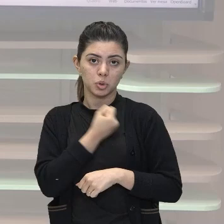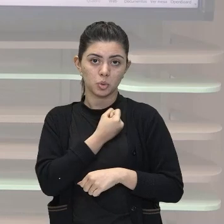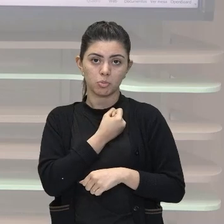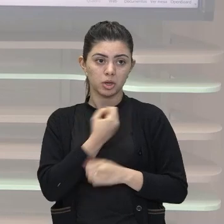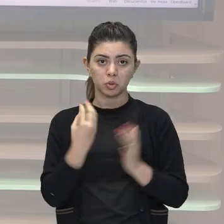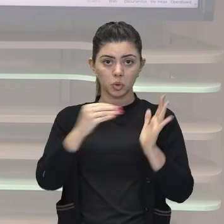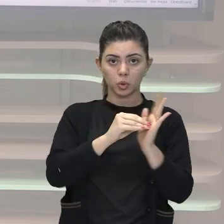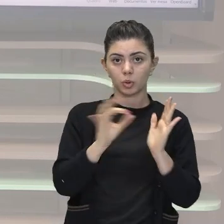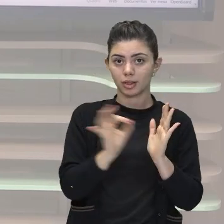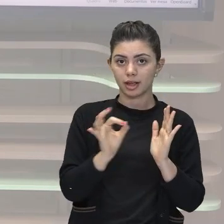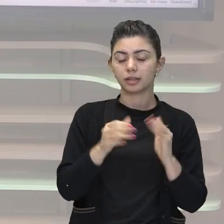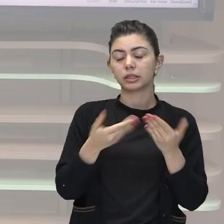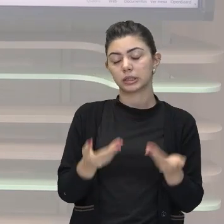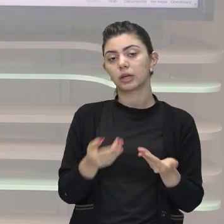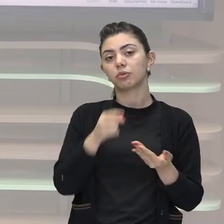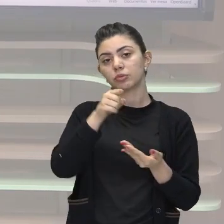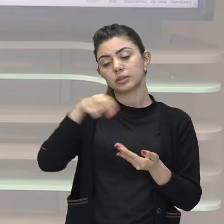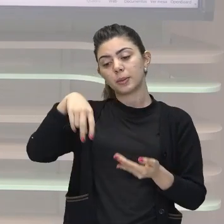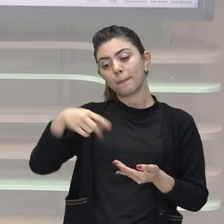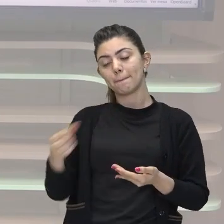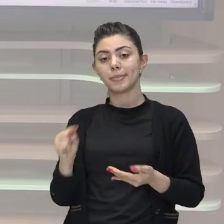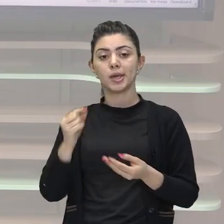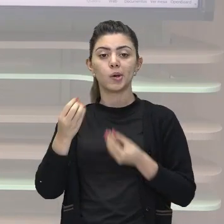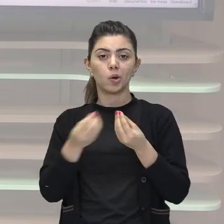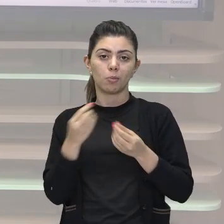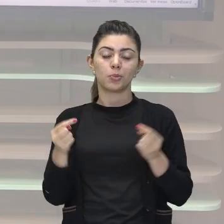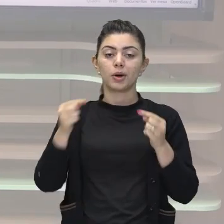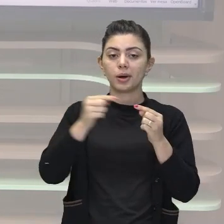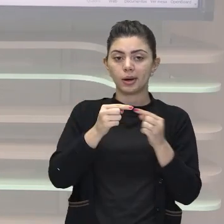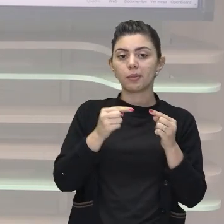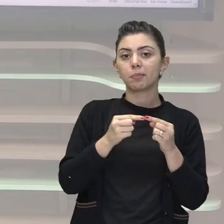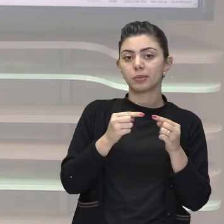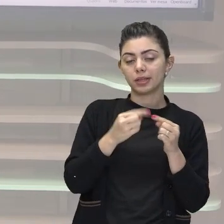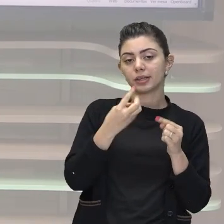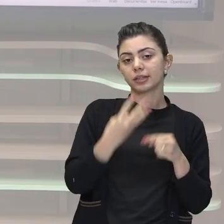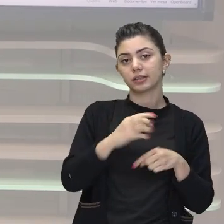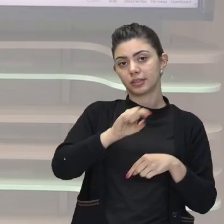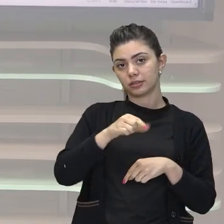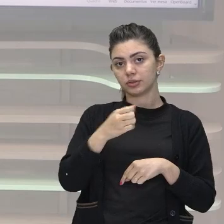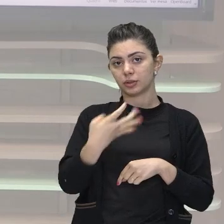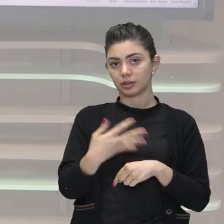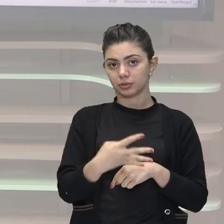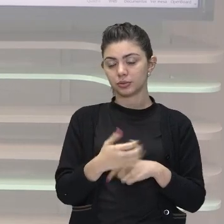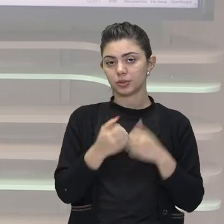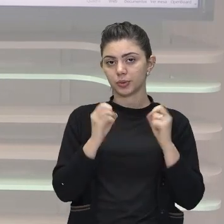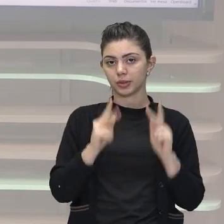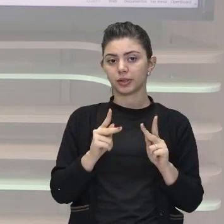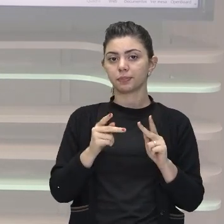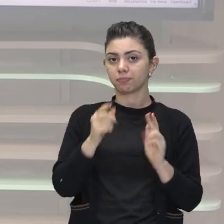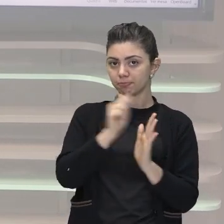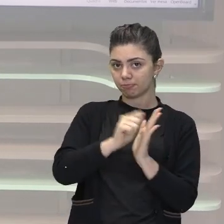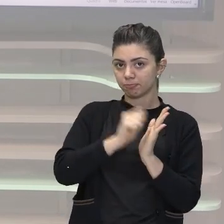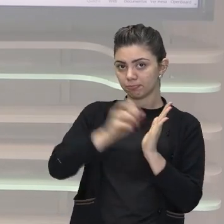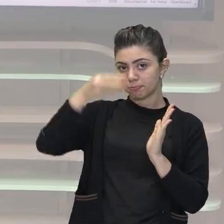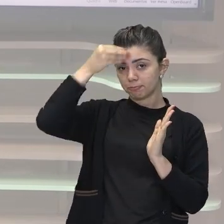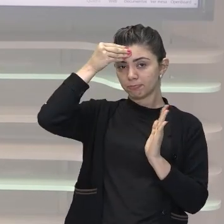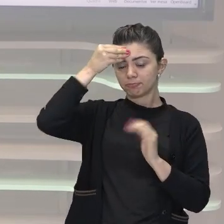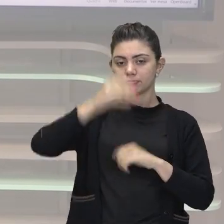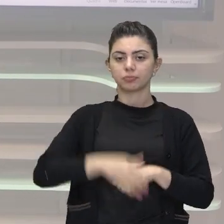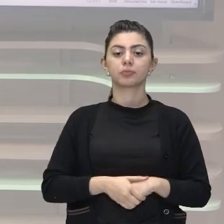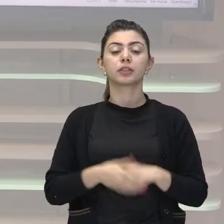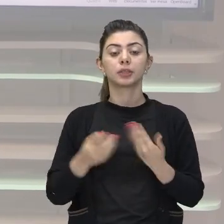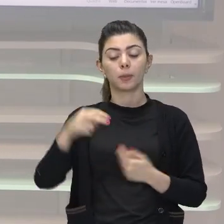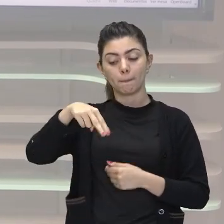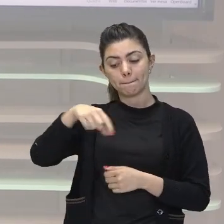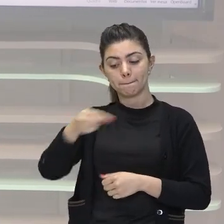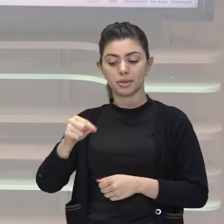você sempre irá considerá-lo como sendo igual a 3,14, tá? Anota isso aí. π é